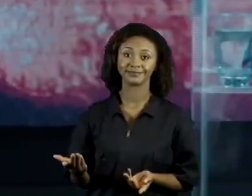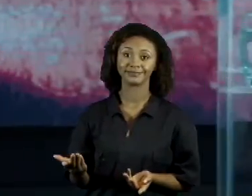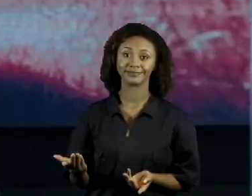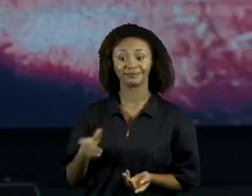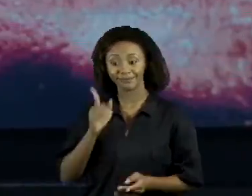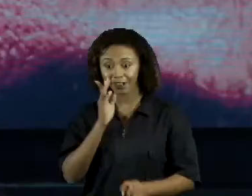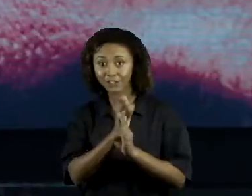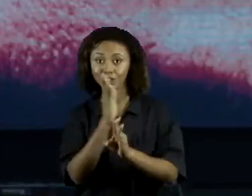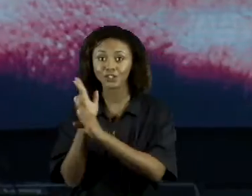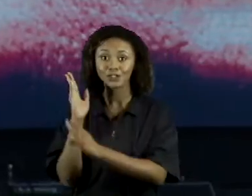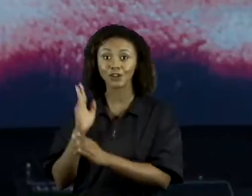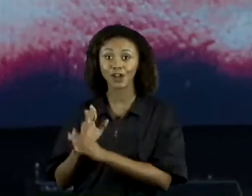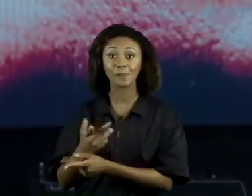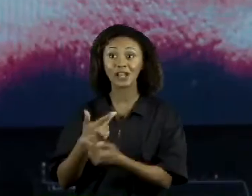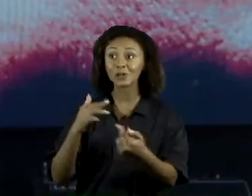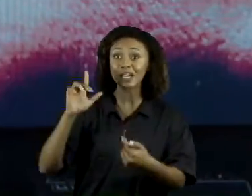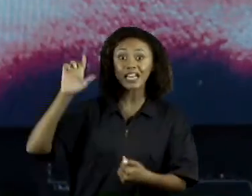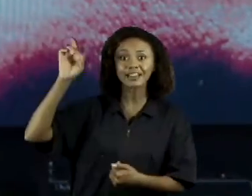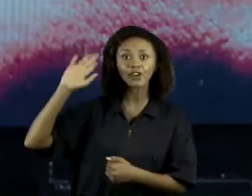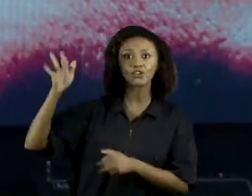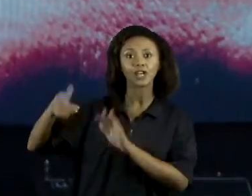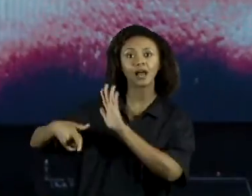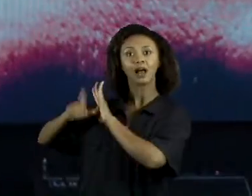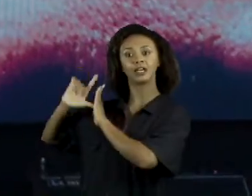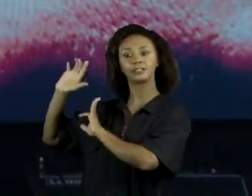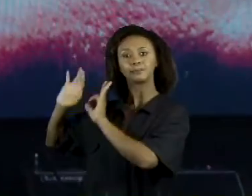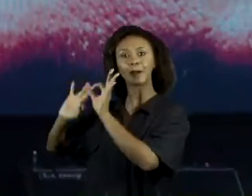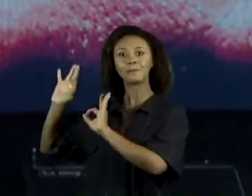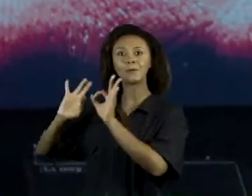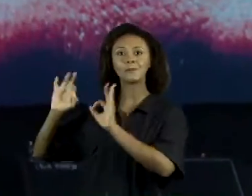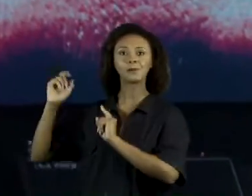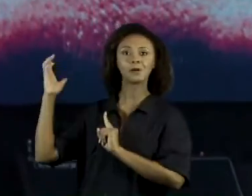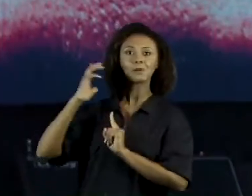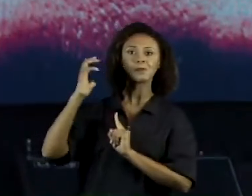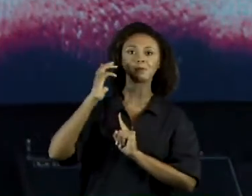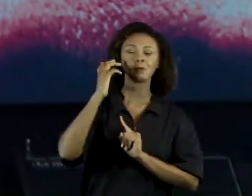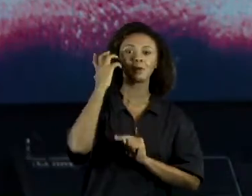qual Deus te chamou vai apaixonar, vai te apaixonar. Amém?